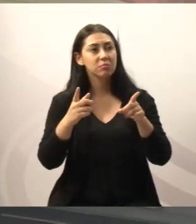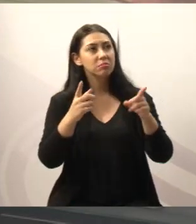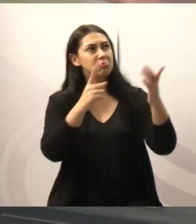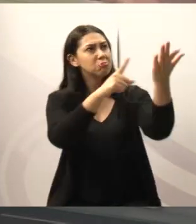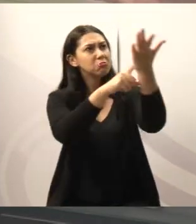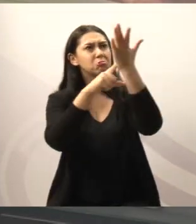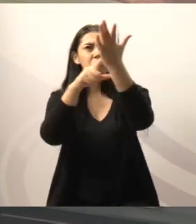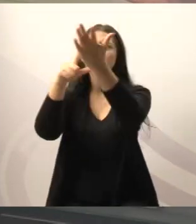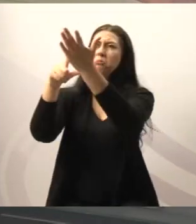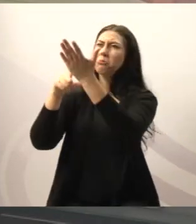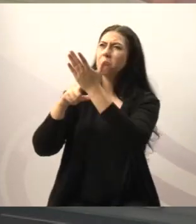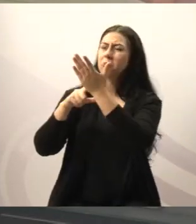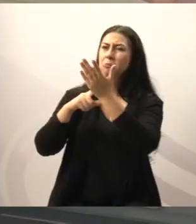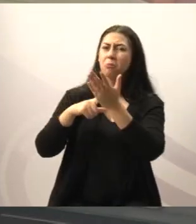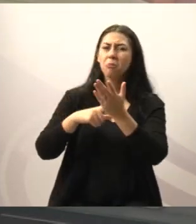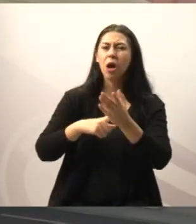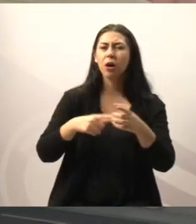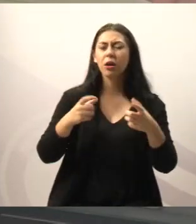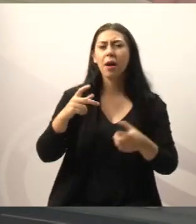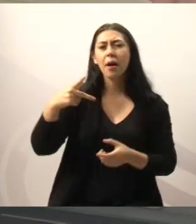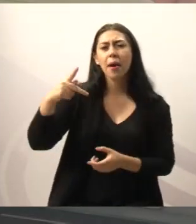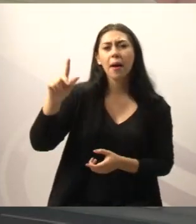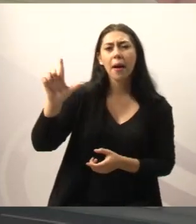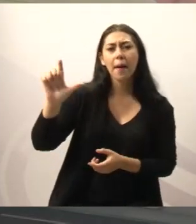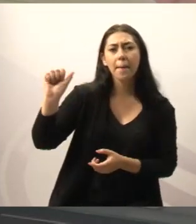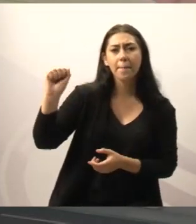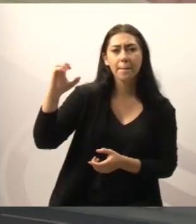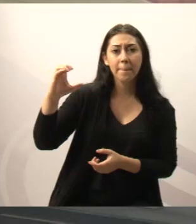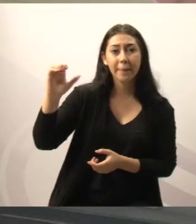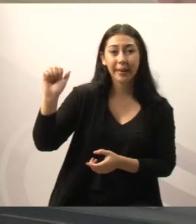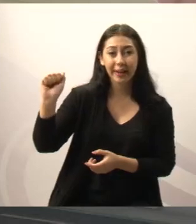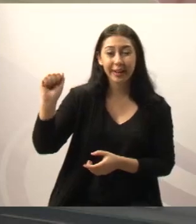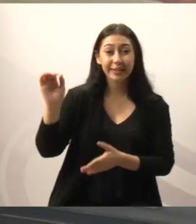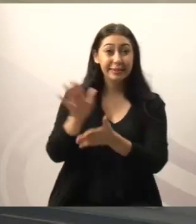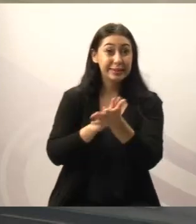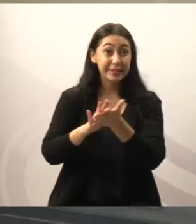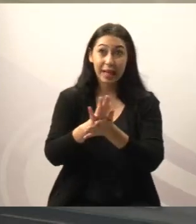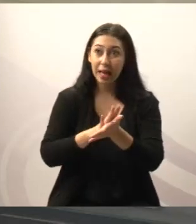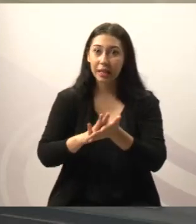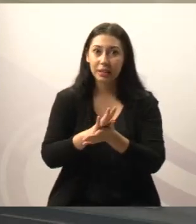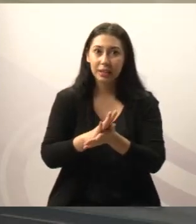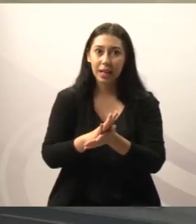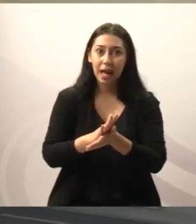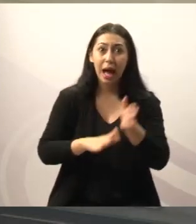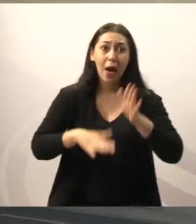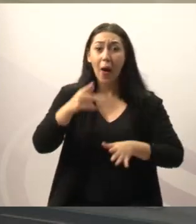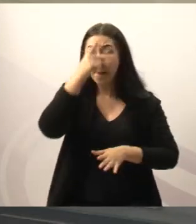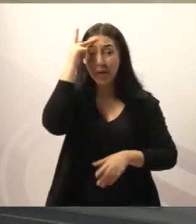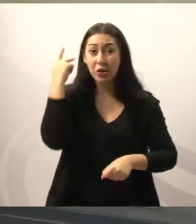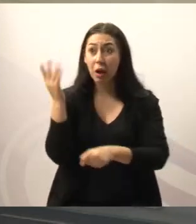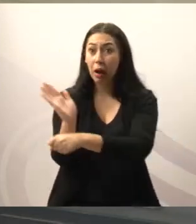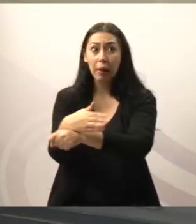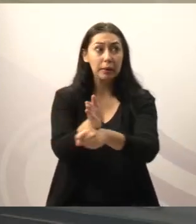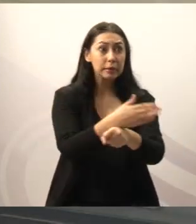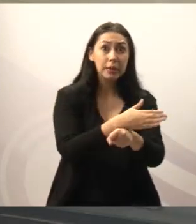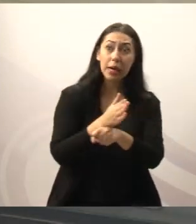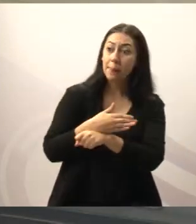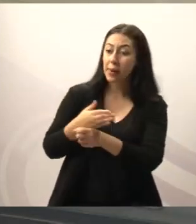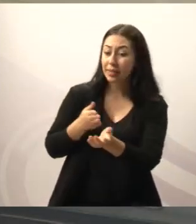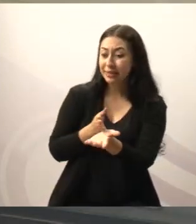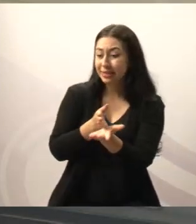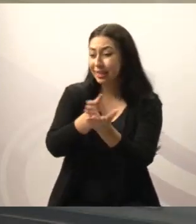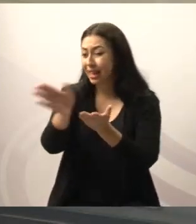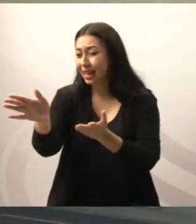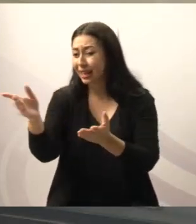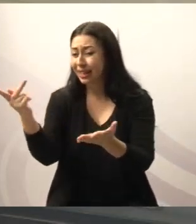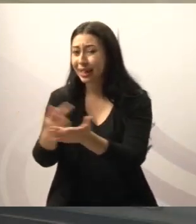vai para o 22 de abril, está asfaltado onde vai para Figueira, eles entram para Figueira, só que não é lá. Só que aí tem caminhão, tem ônibus,